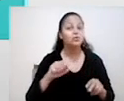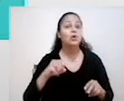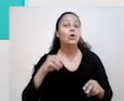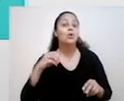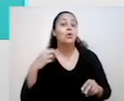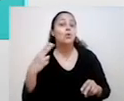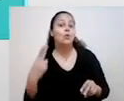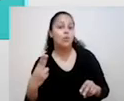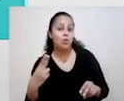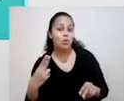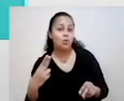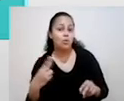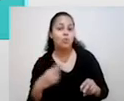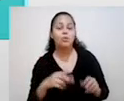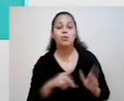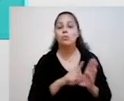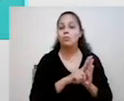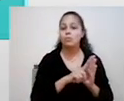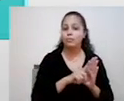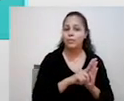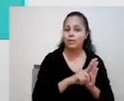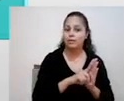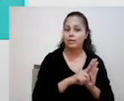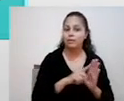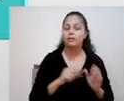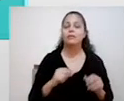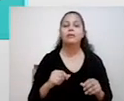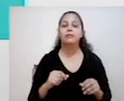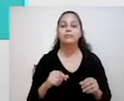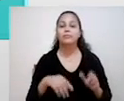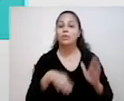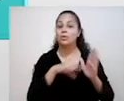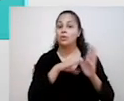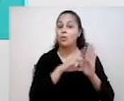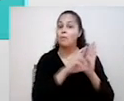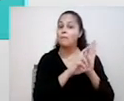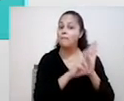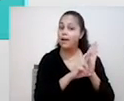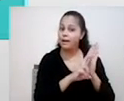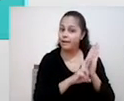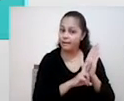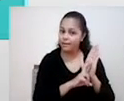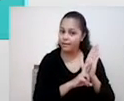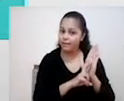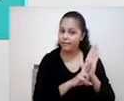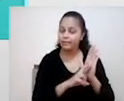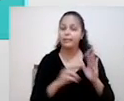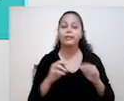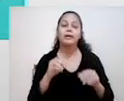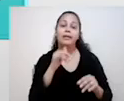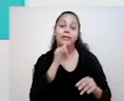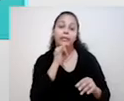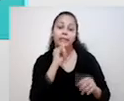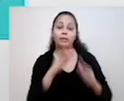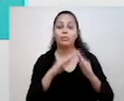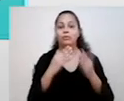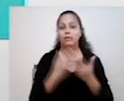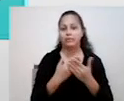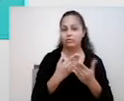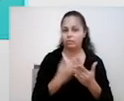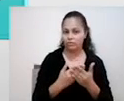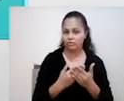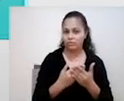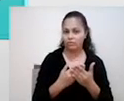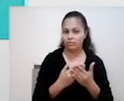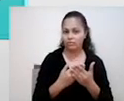né, que deve ser seguir uma norma do clube, uma norma da escola, né, é uma norma, ela tem aí consequências também caso